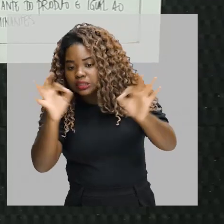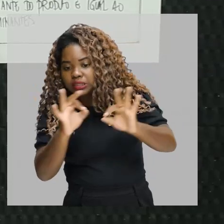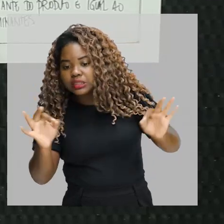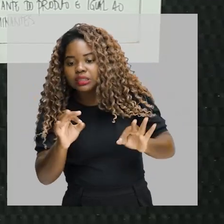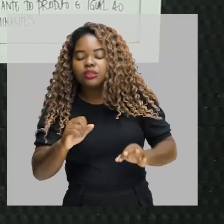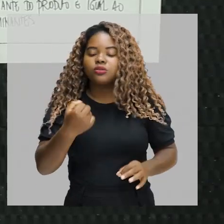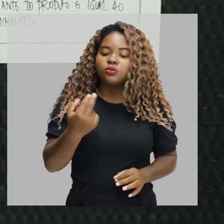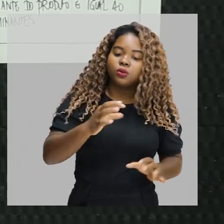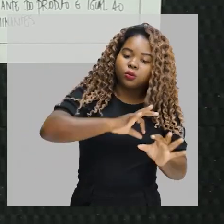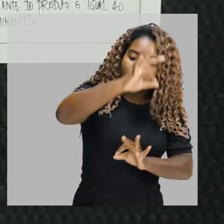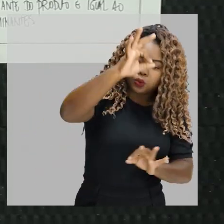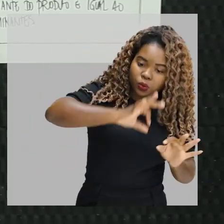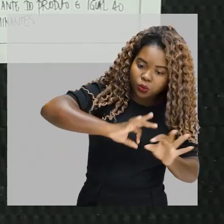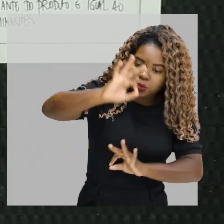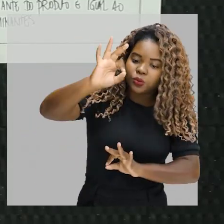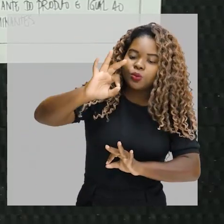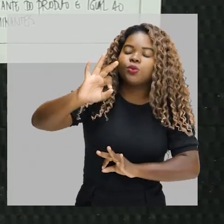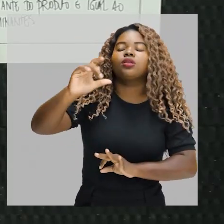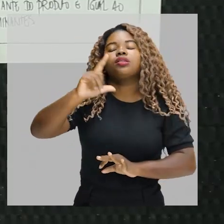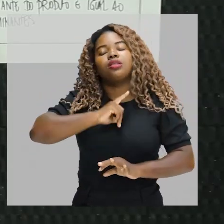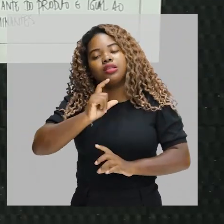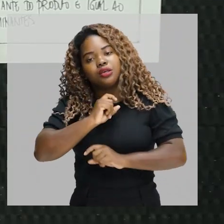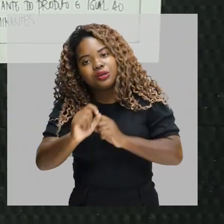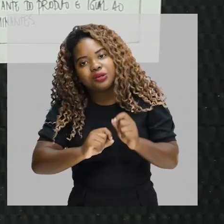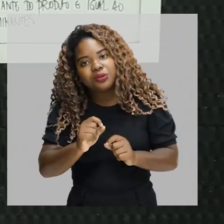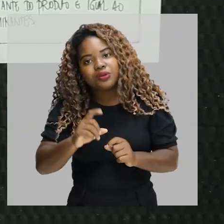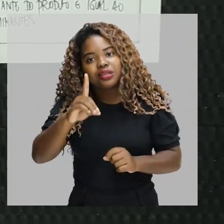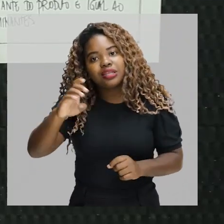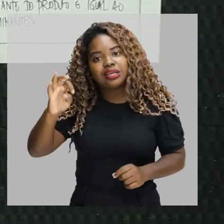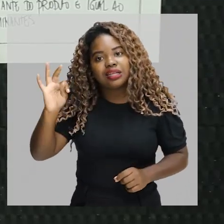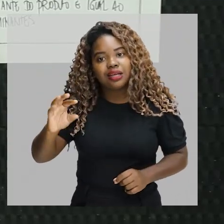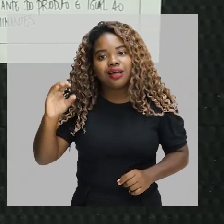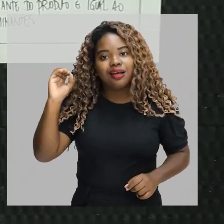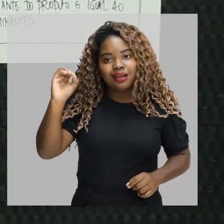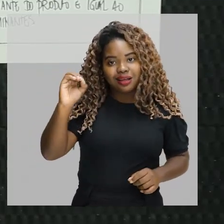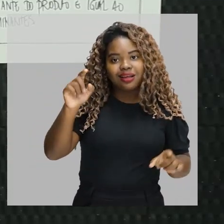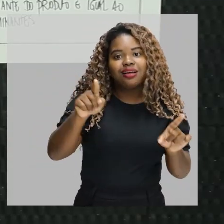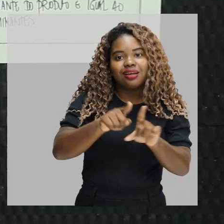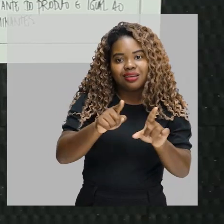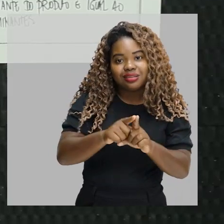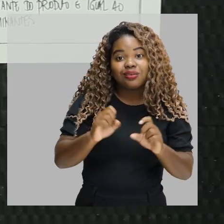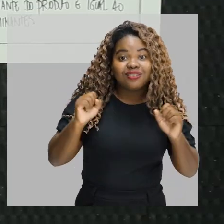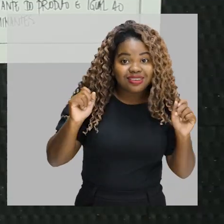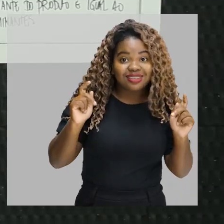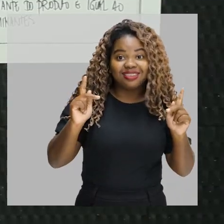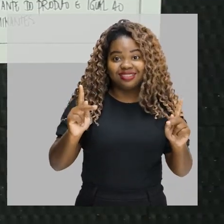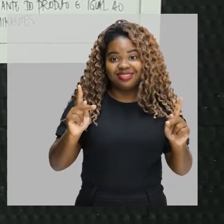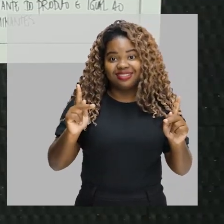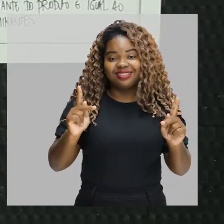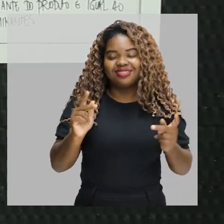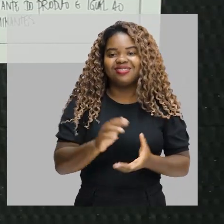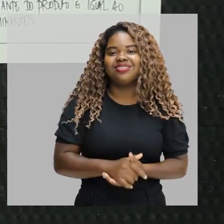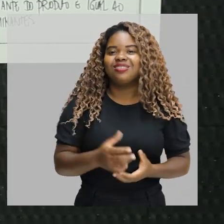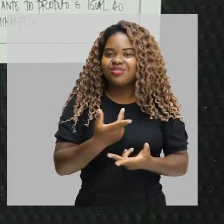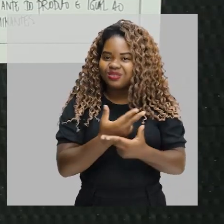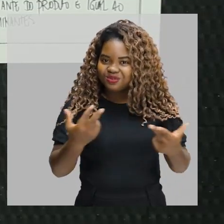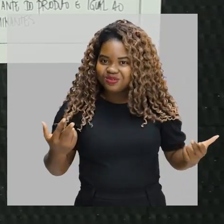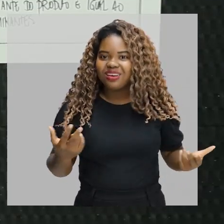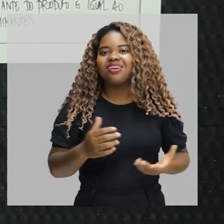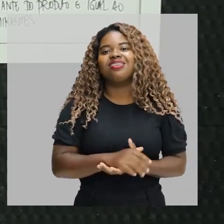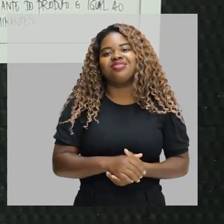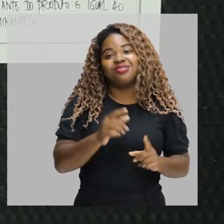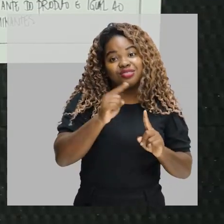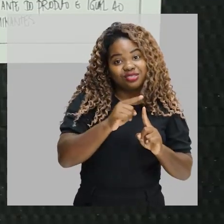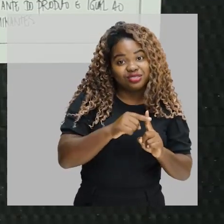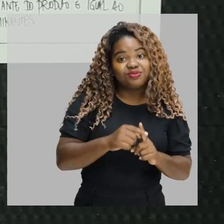colunas, então você tem que o determinante é zero. Beleza? Então, com 4 situações onde o determinante é